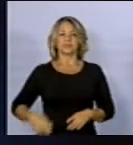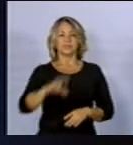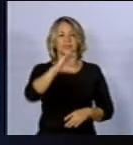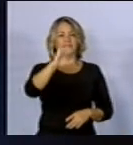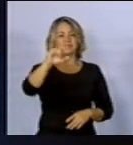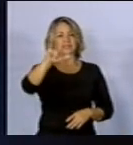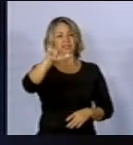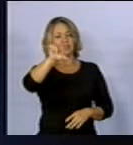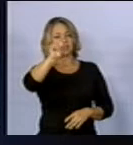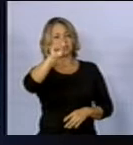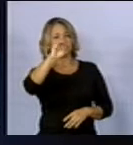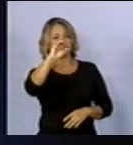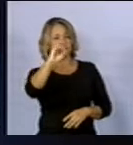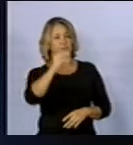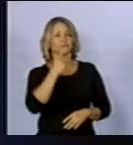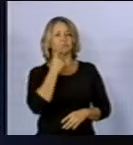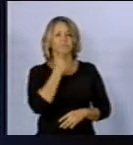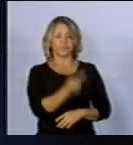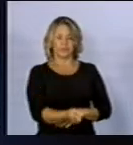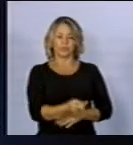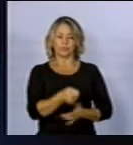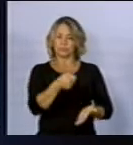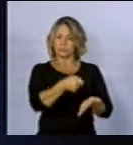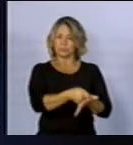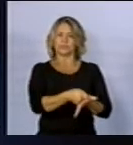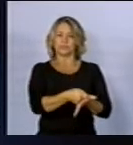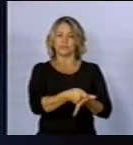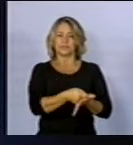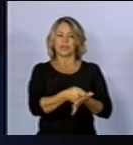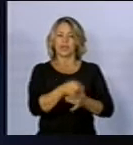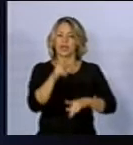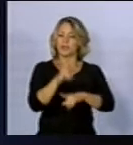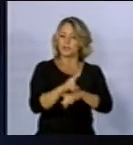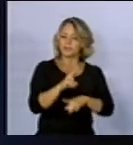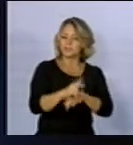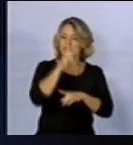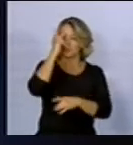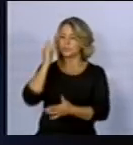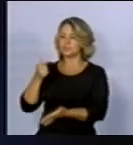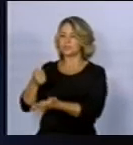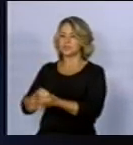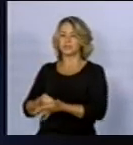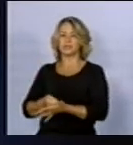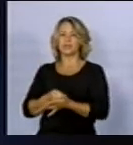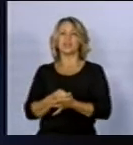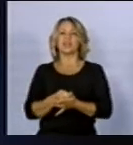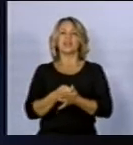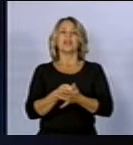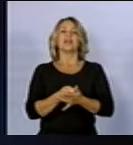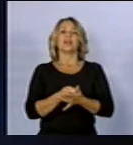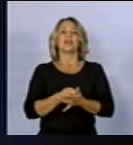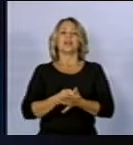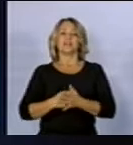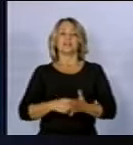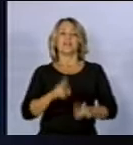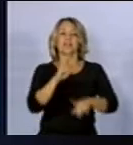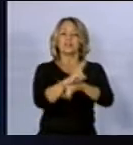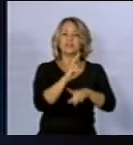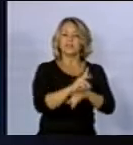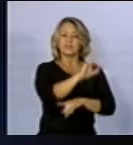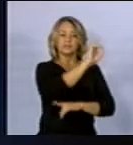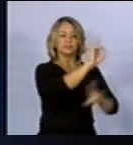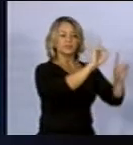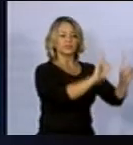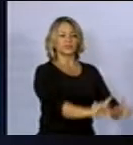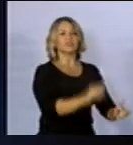seu voto afirma a proteção ao consumidor e a defesa da integridade de seus direitos representam compromissos inderrogáveis